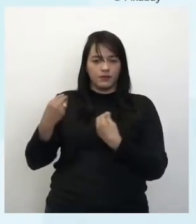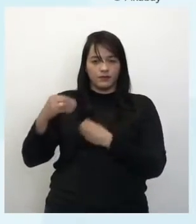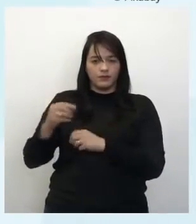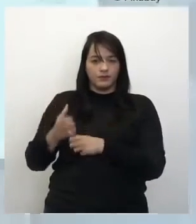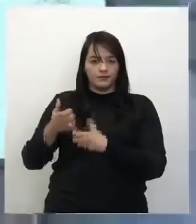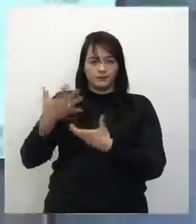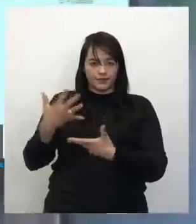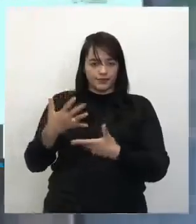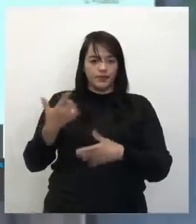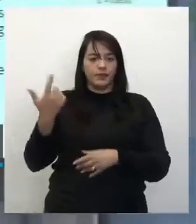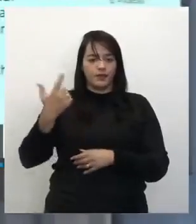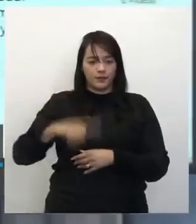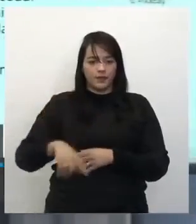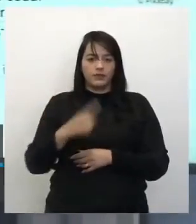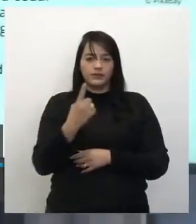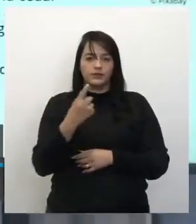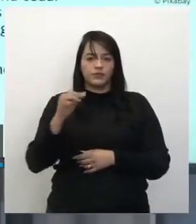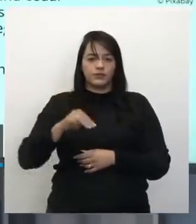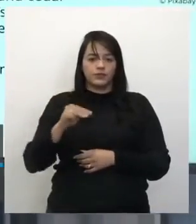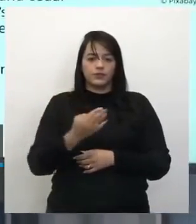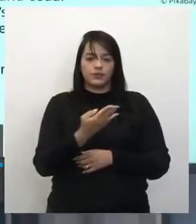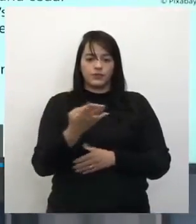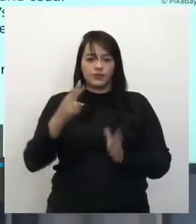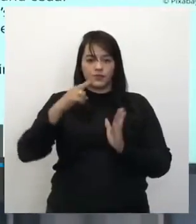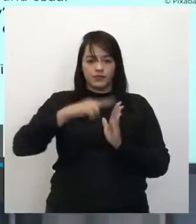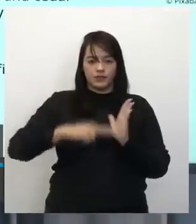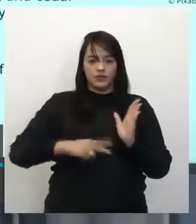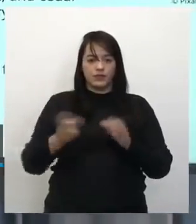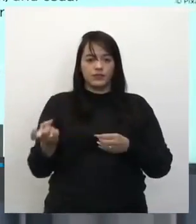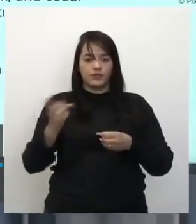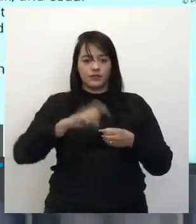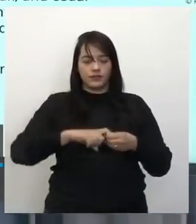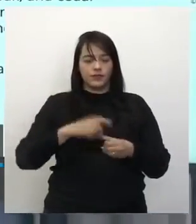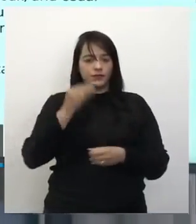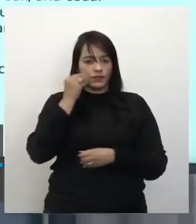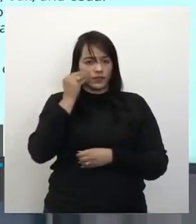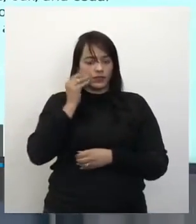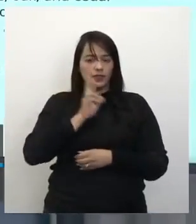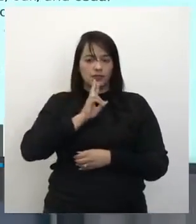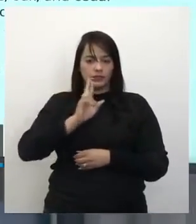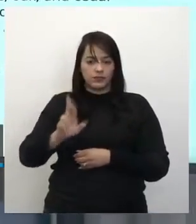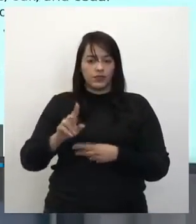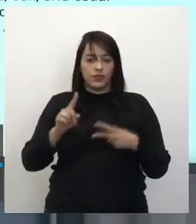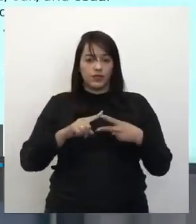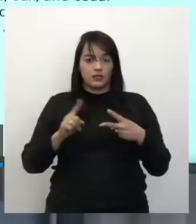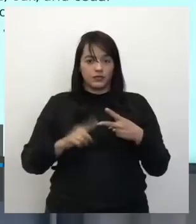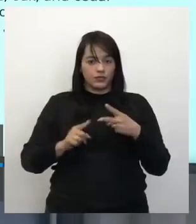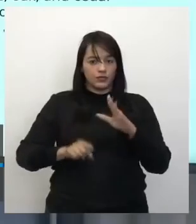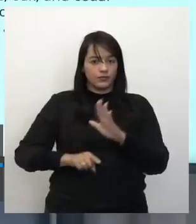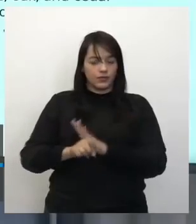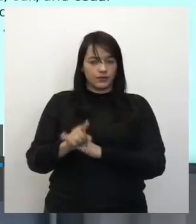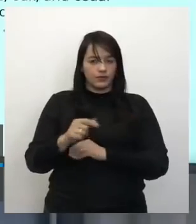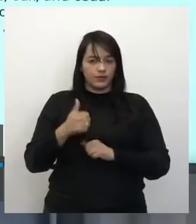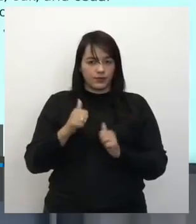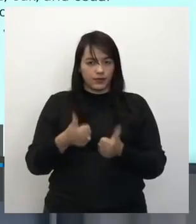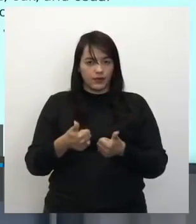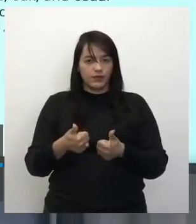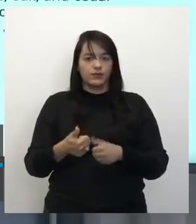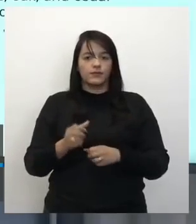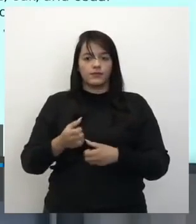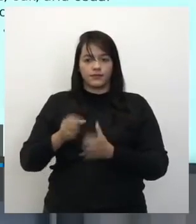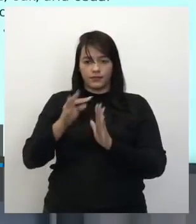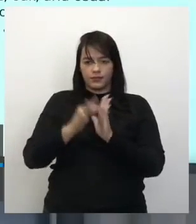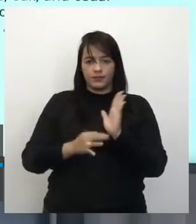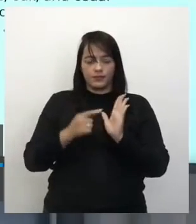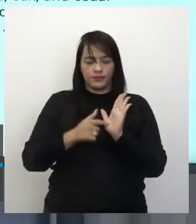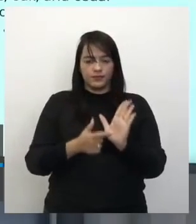Mas a gente vai dar mais um minutinho aí para vocês fazerem a leitura e a gente já volta, tenta responder as duas de uma vez, certo? Texto na tela, see